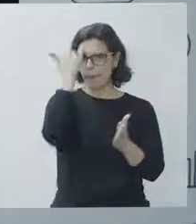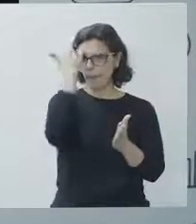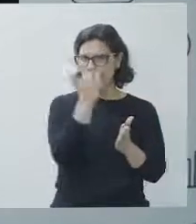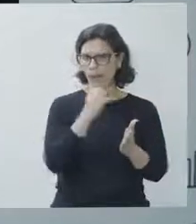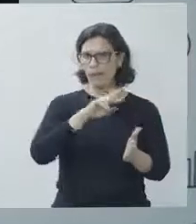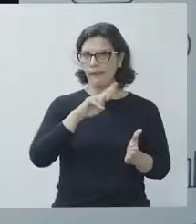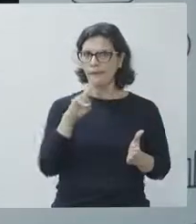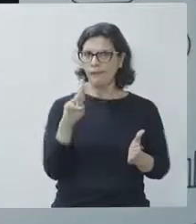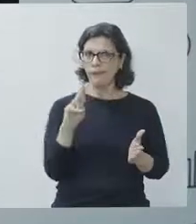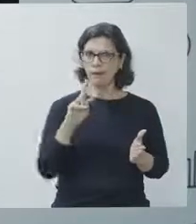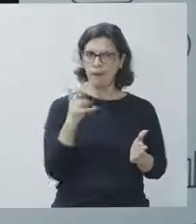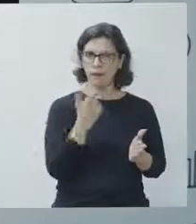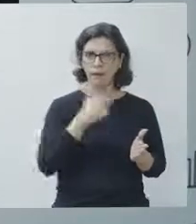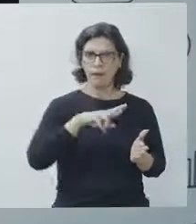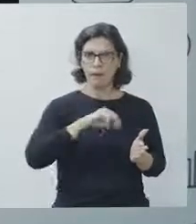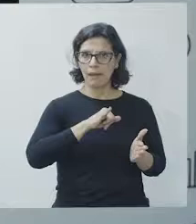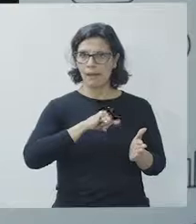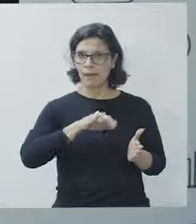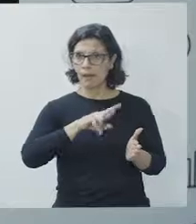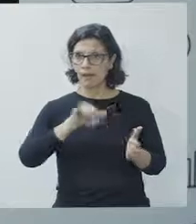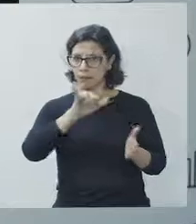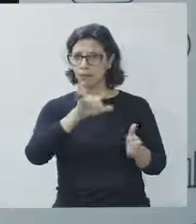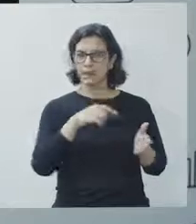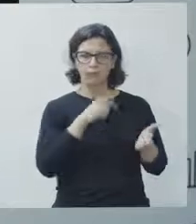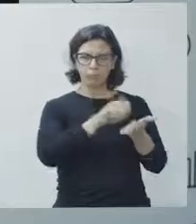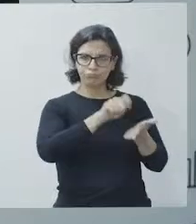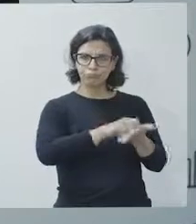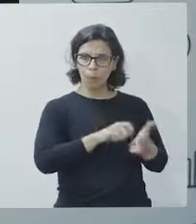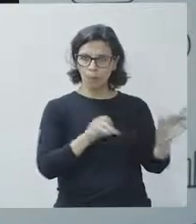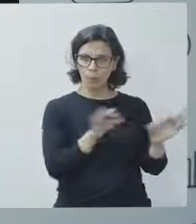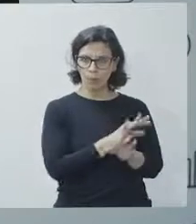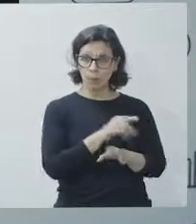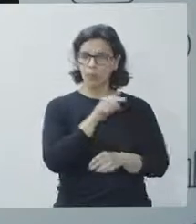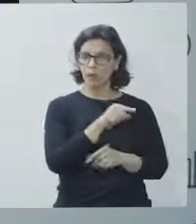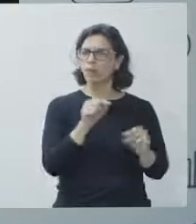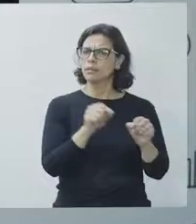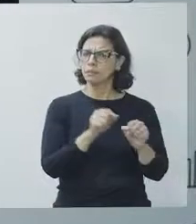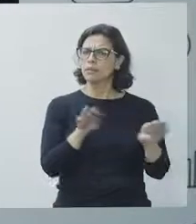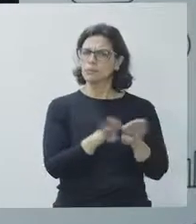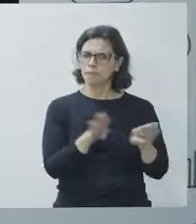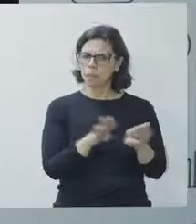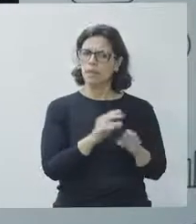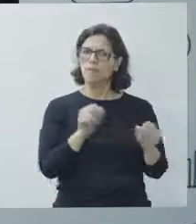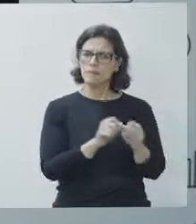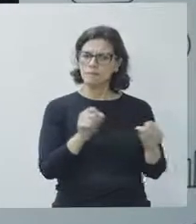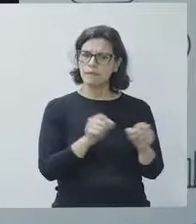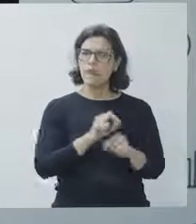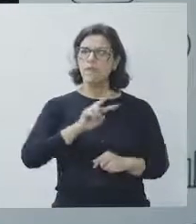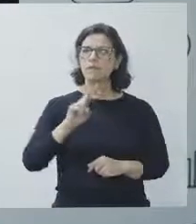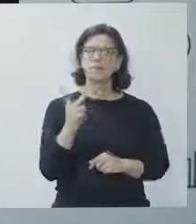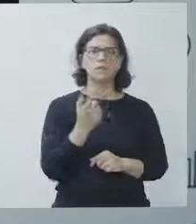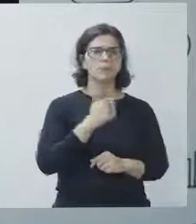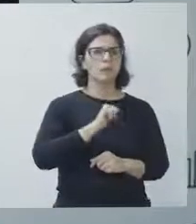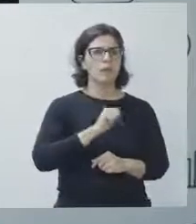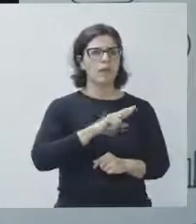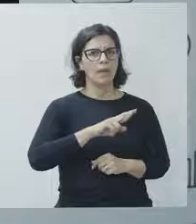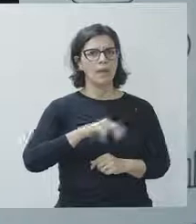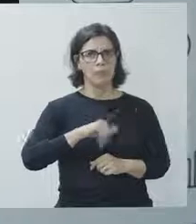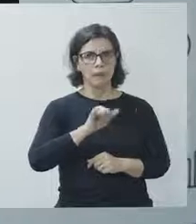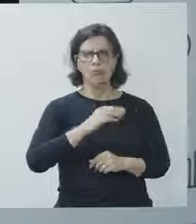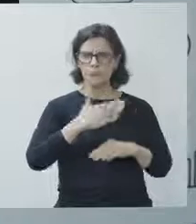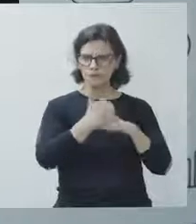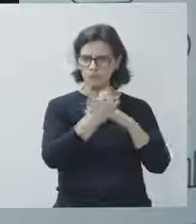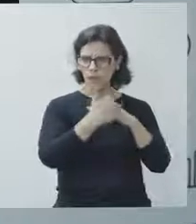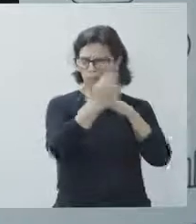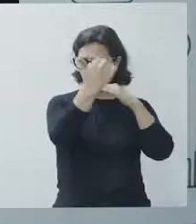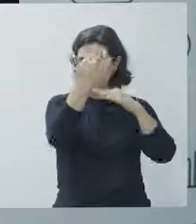Ela escreve outras coisas, não escreveu somente o Harry Potter. Pode ser que o Harry Potter seja a obra mais famosa dela?